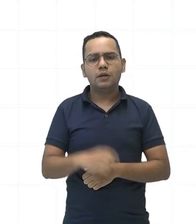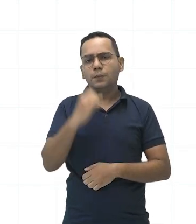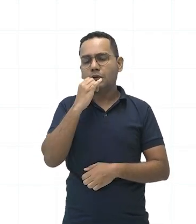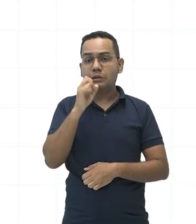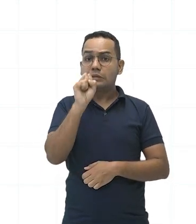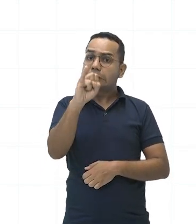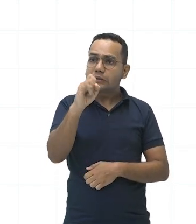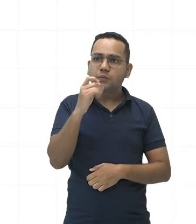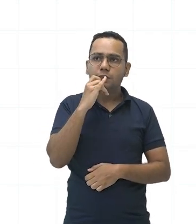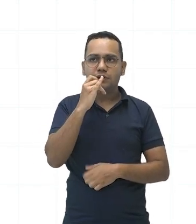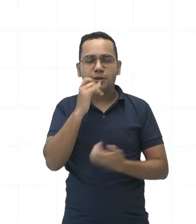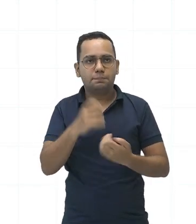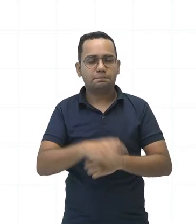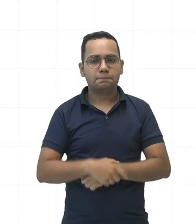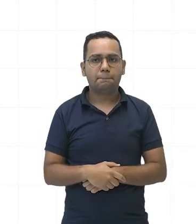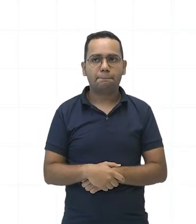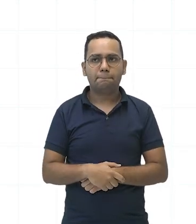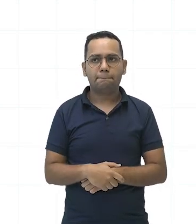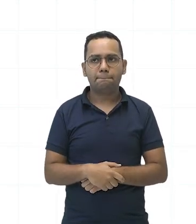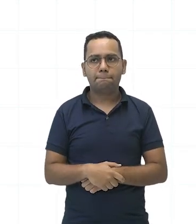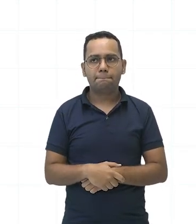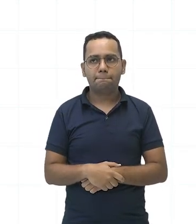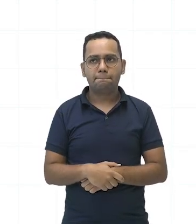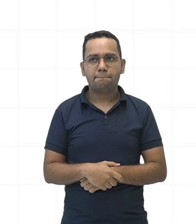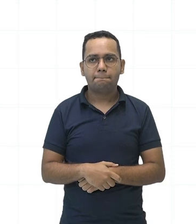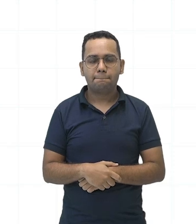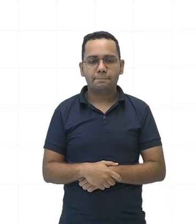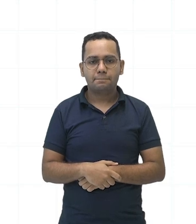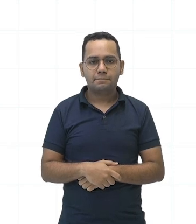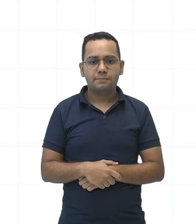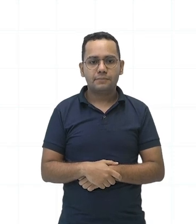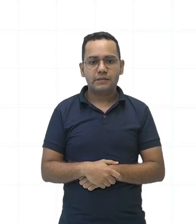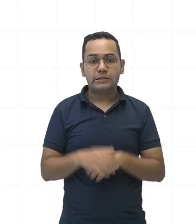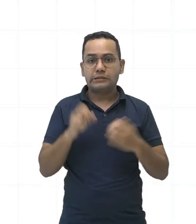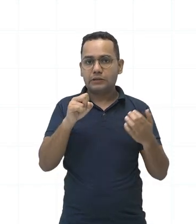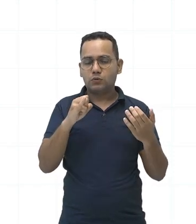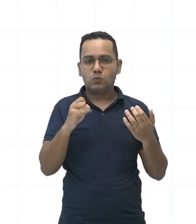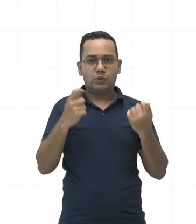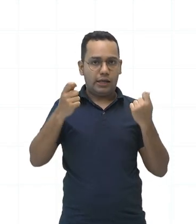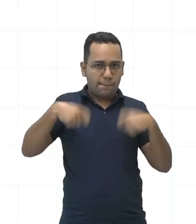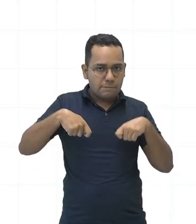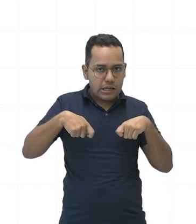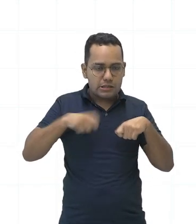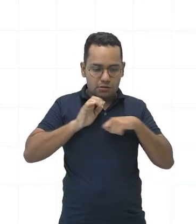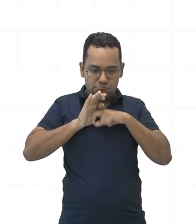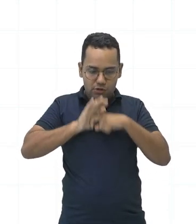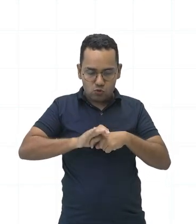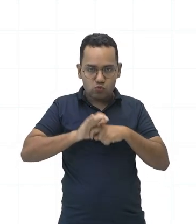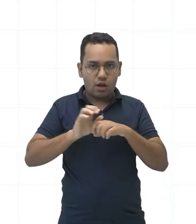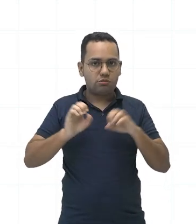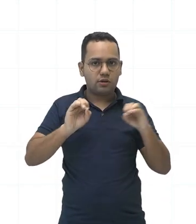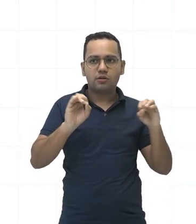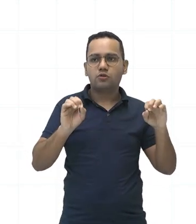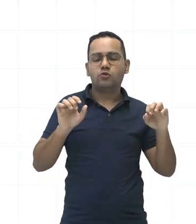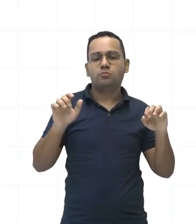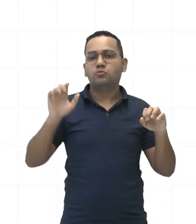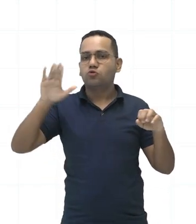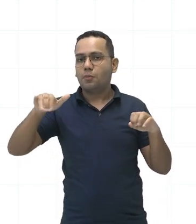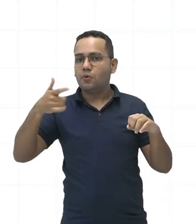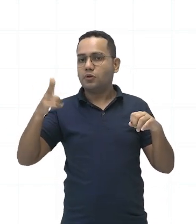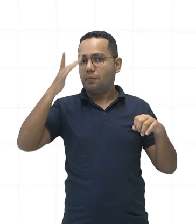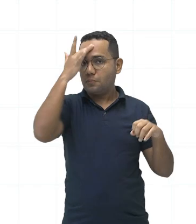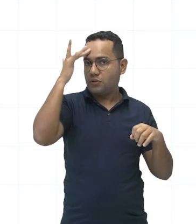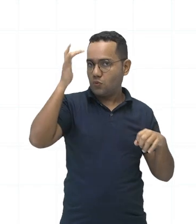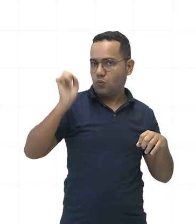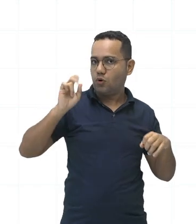condições de fazer ali os primeiros cuidados, chama outra pessoa, tá? Segundo, garantir